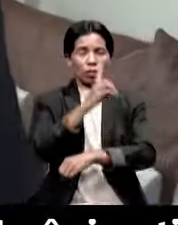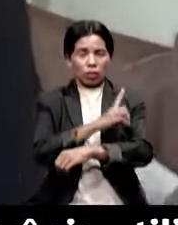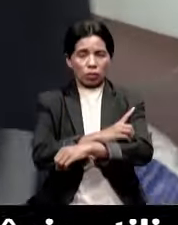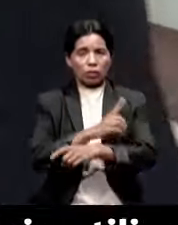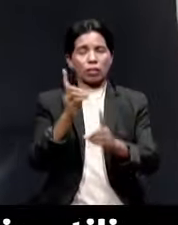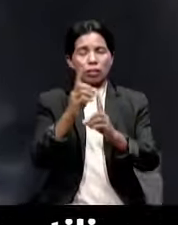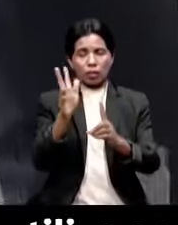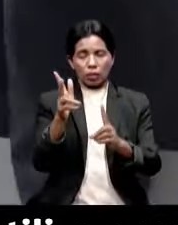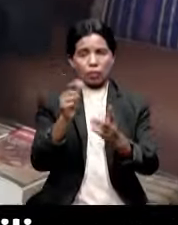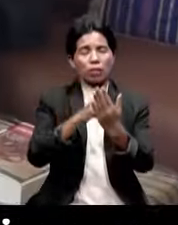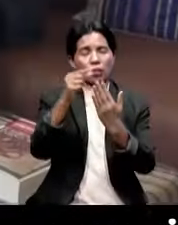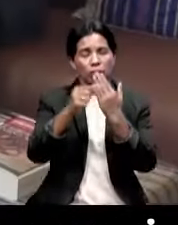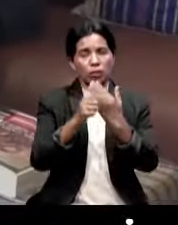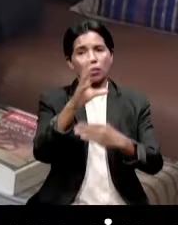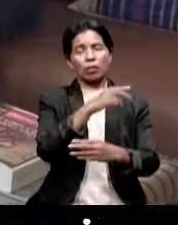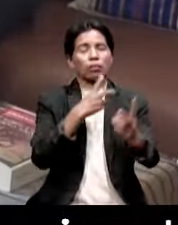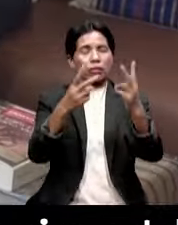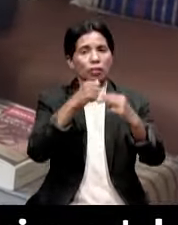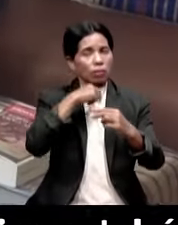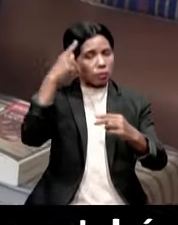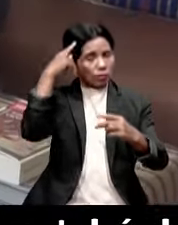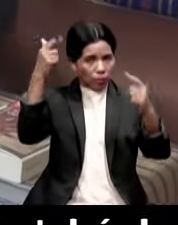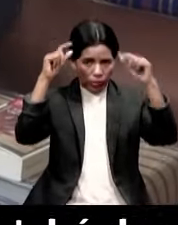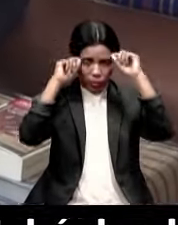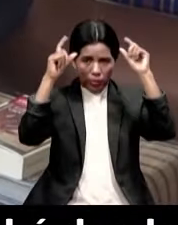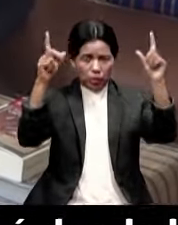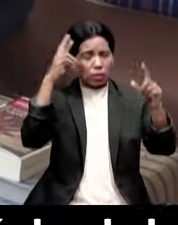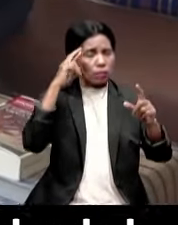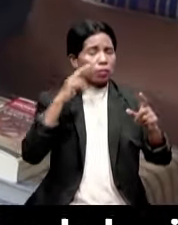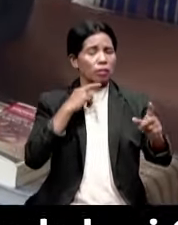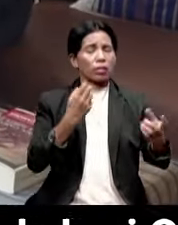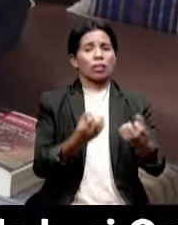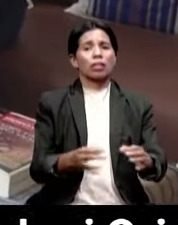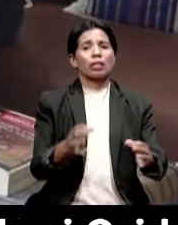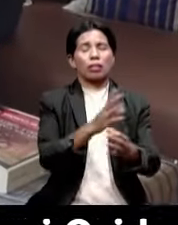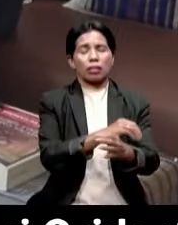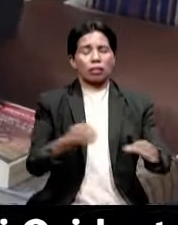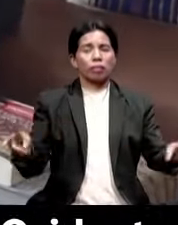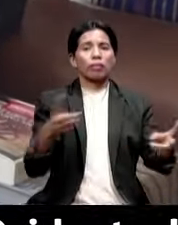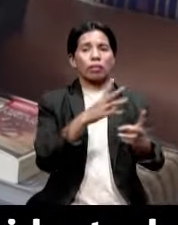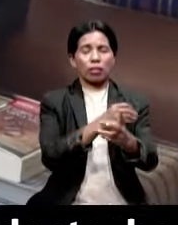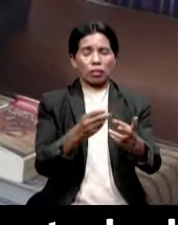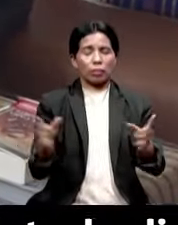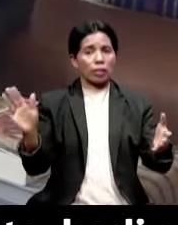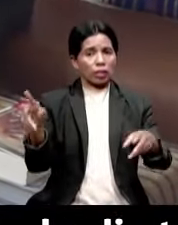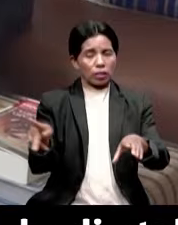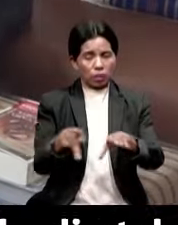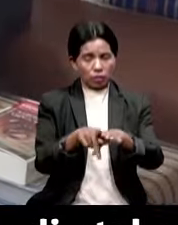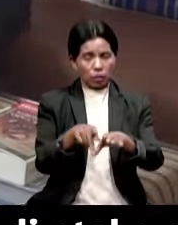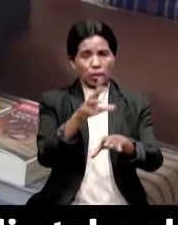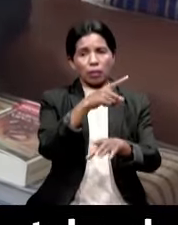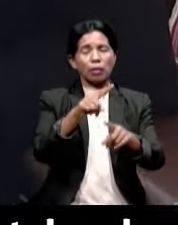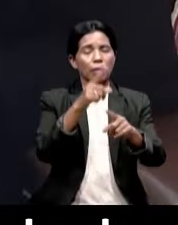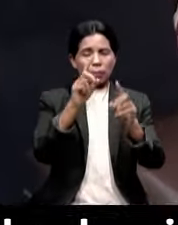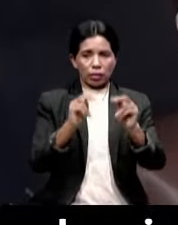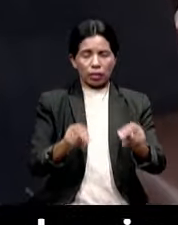Popular, no visita Papa Francisco, em Timor-Leste. Ramos Horta Hateten, bainaka importante barak, mas se participa em evento importante ruane, também precisa